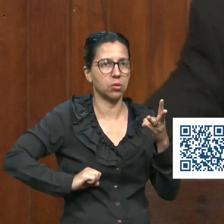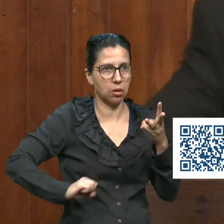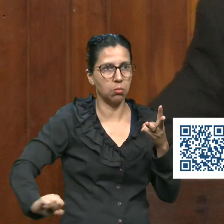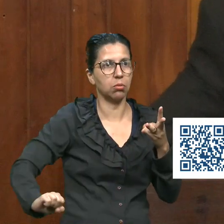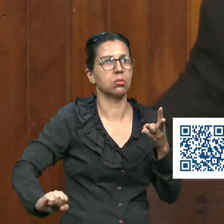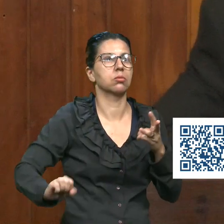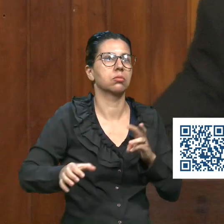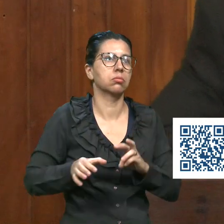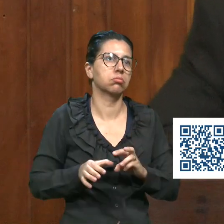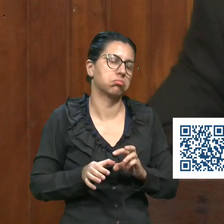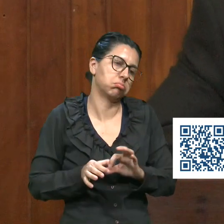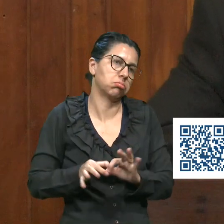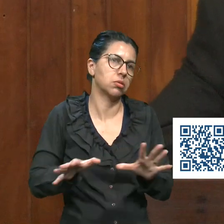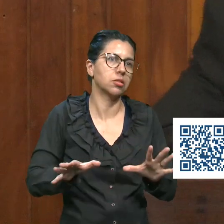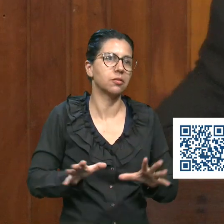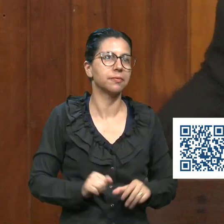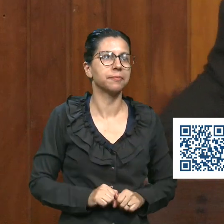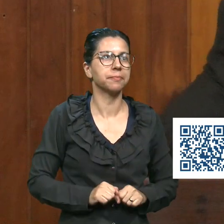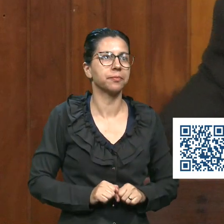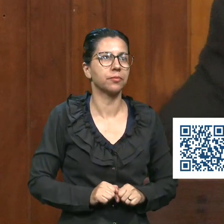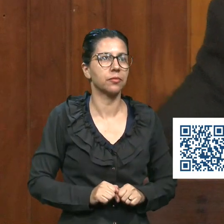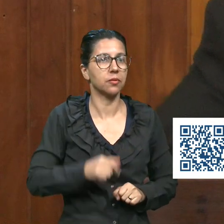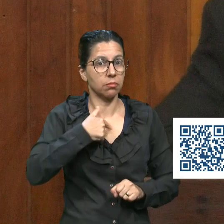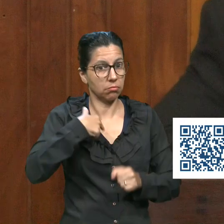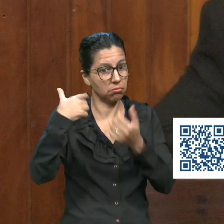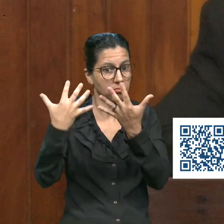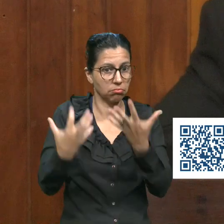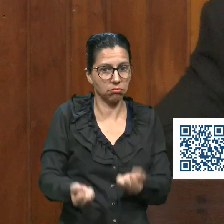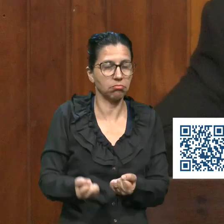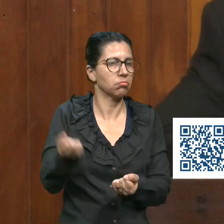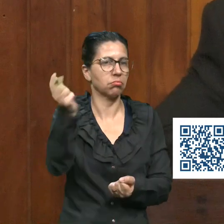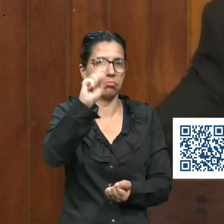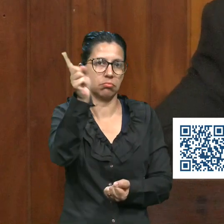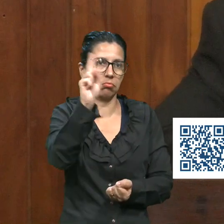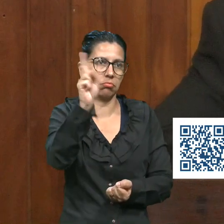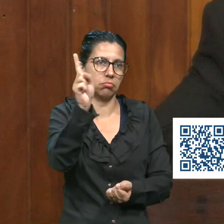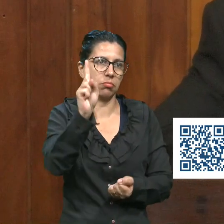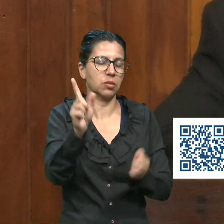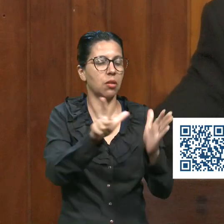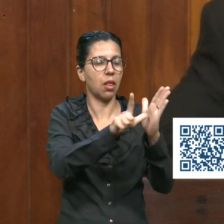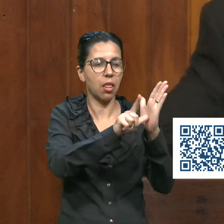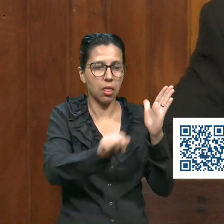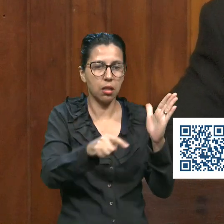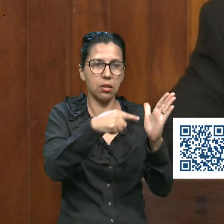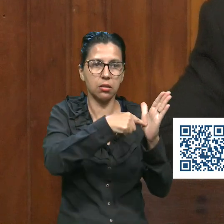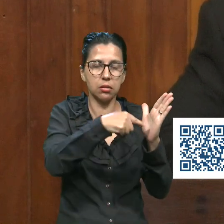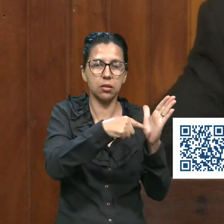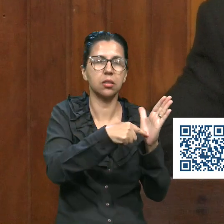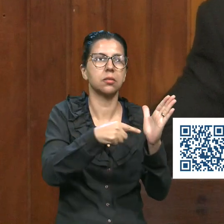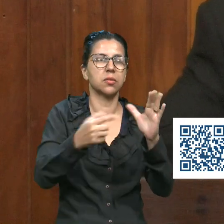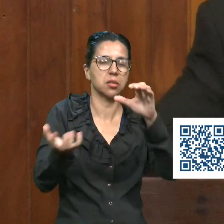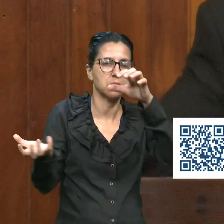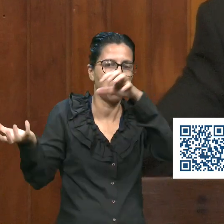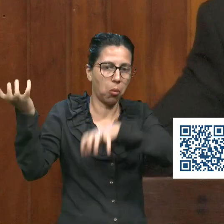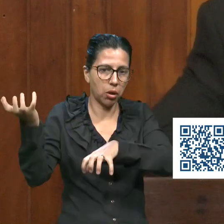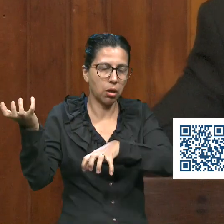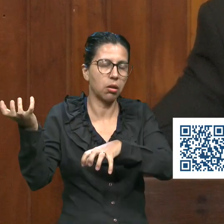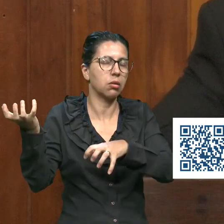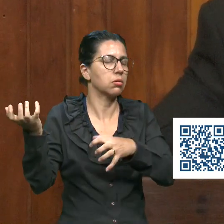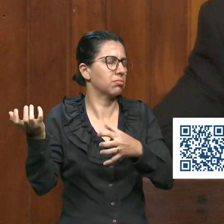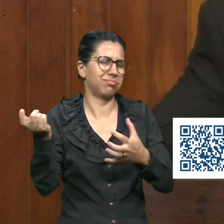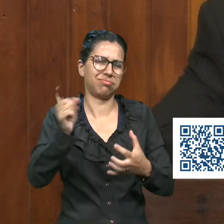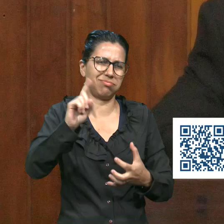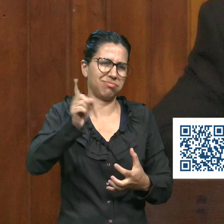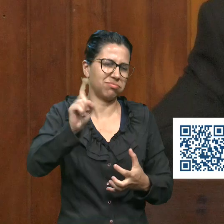com essa legalização do aborto como está sendo proposta, de forma desregrada, abrindo